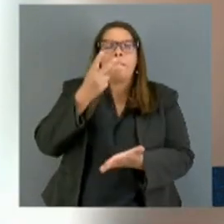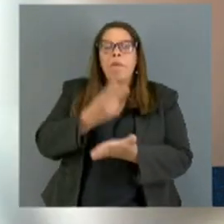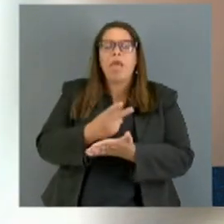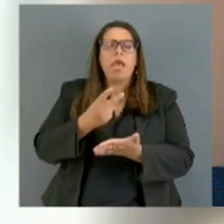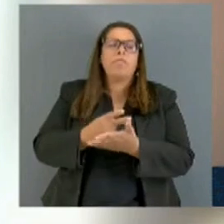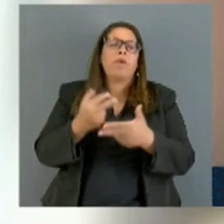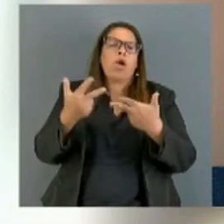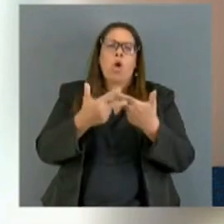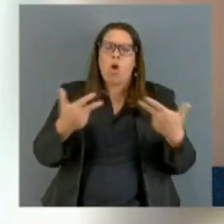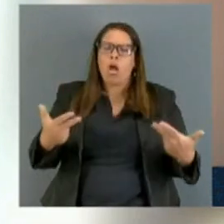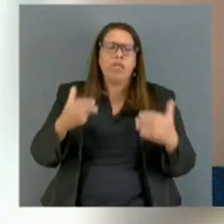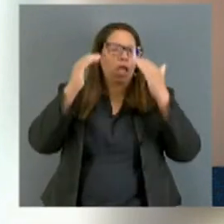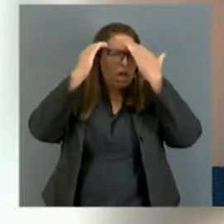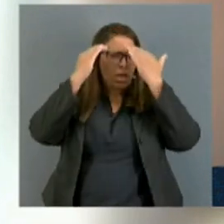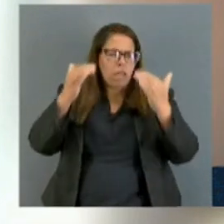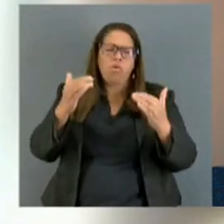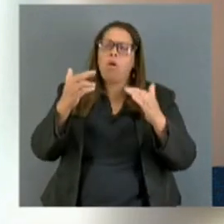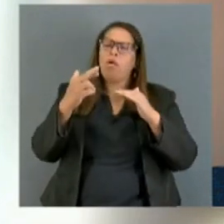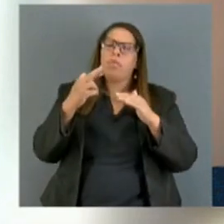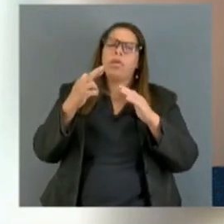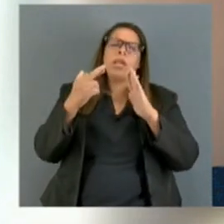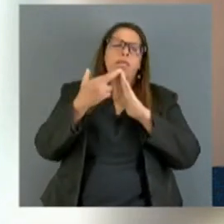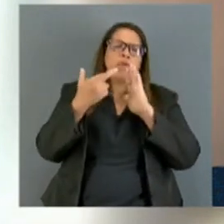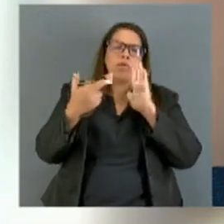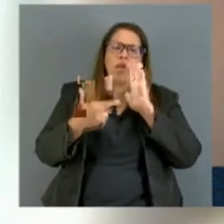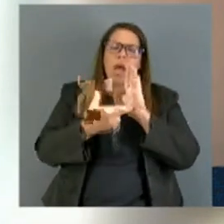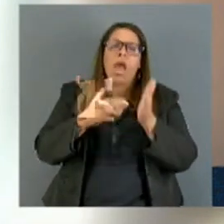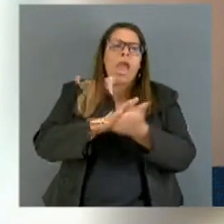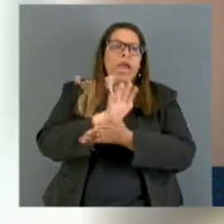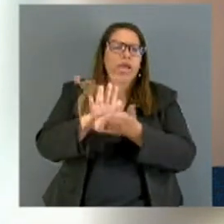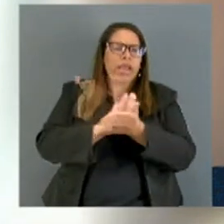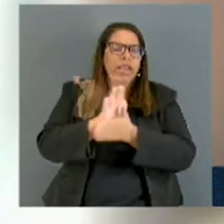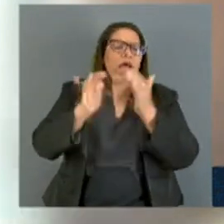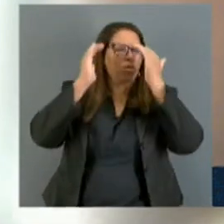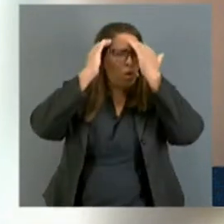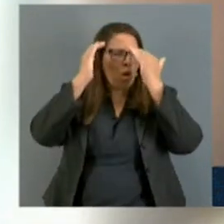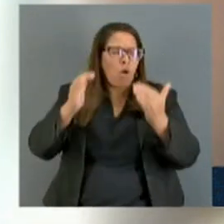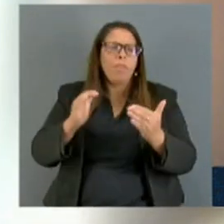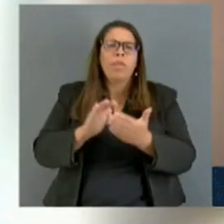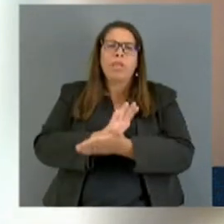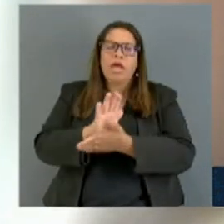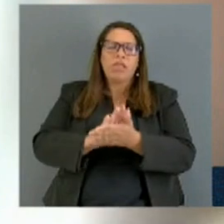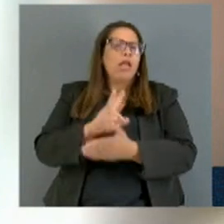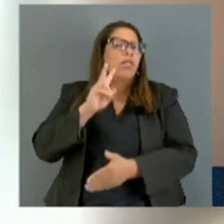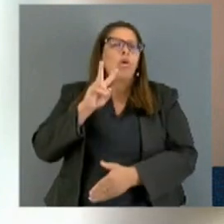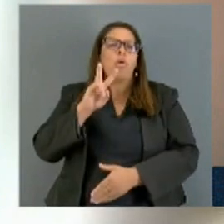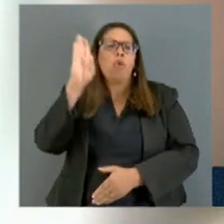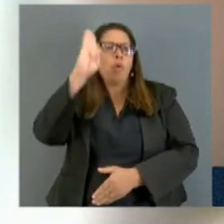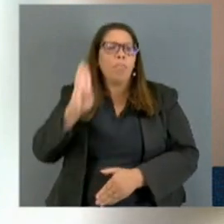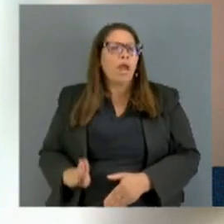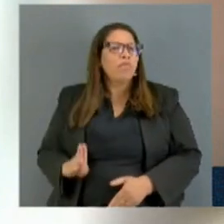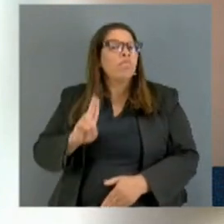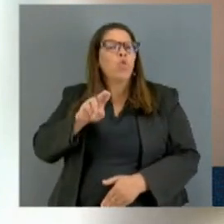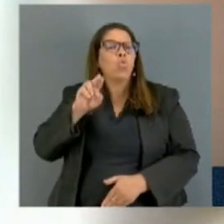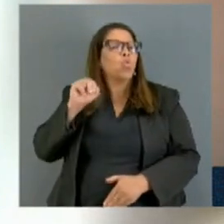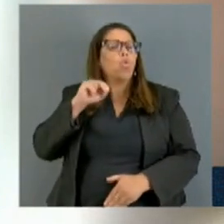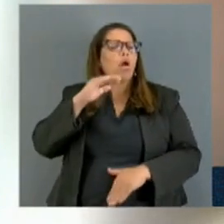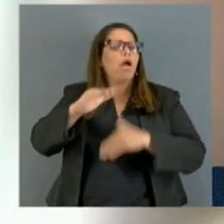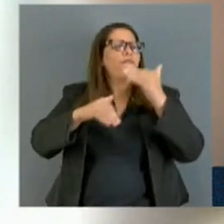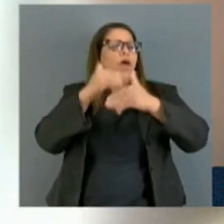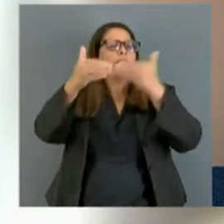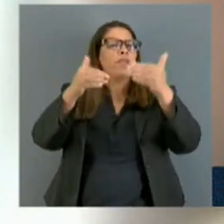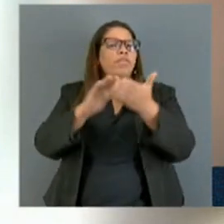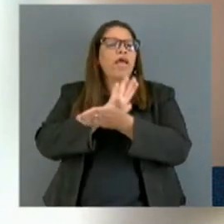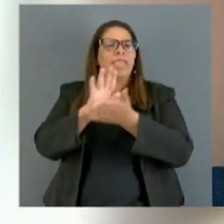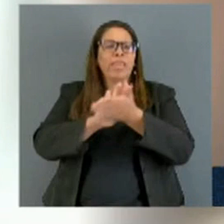continuar violando uma série de direitos fundamentais. Nesse ponto, não é que se falar em avanço econômico de inovação a qualquer custo. A inovação tem que